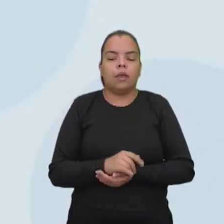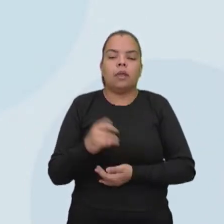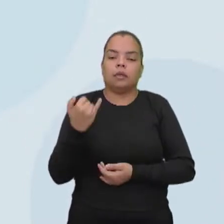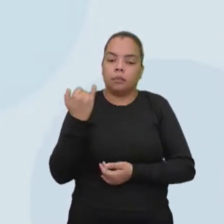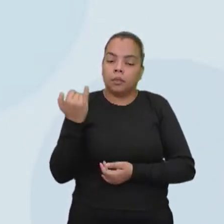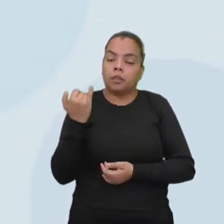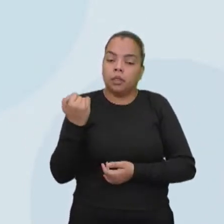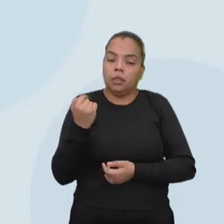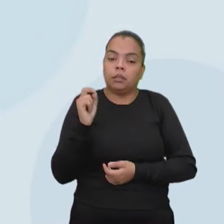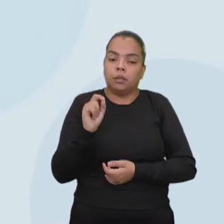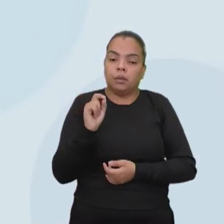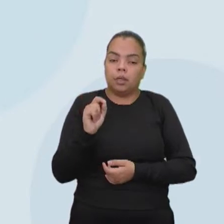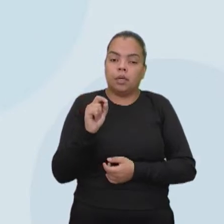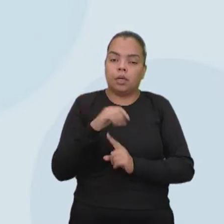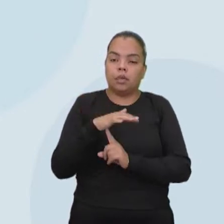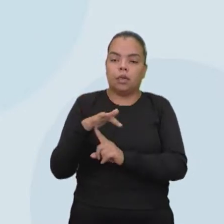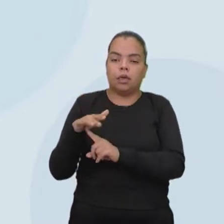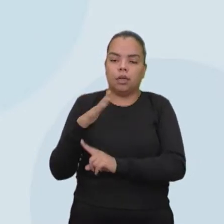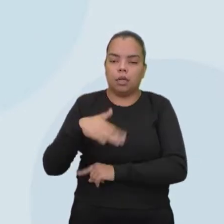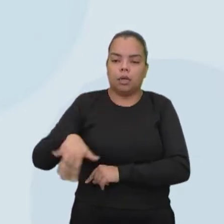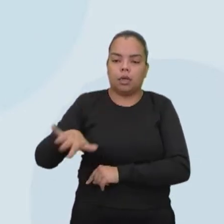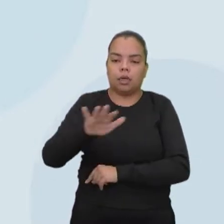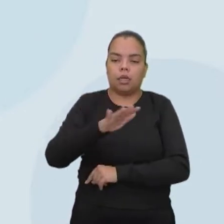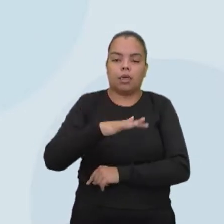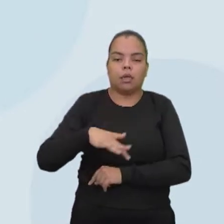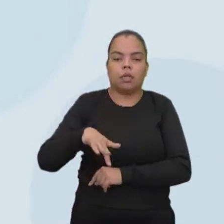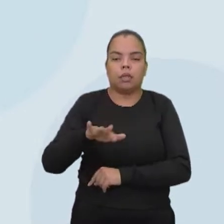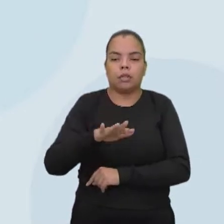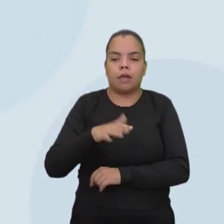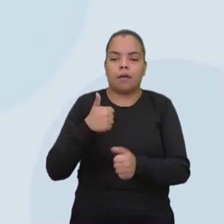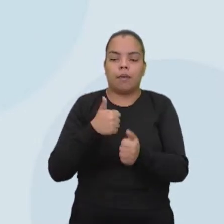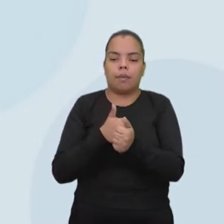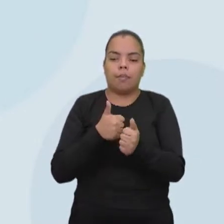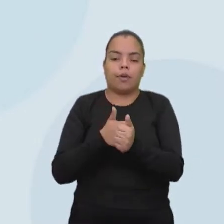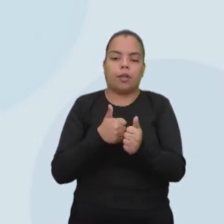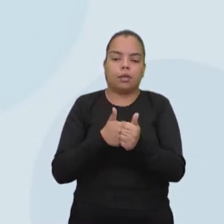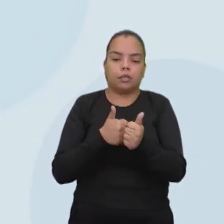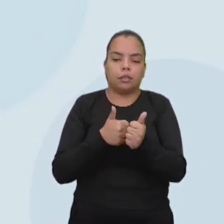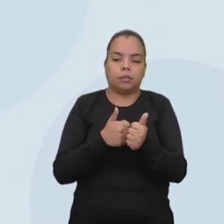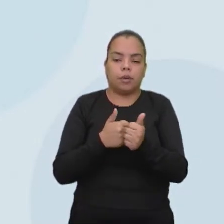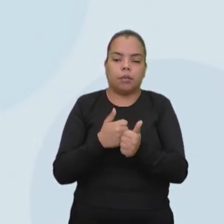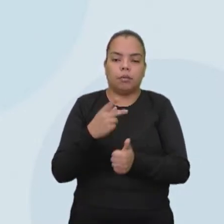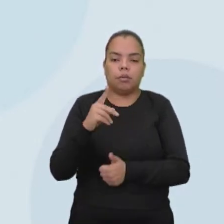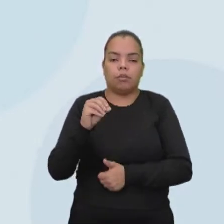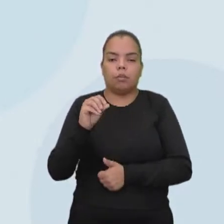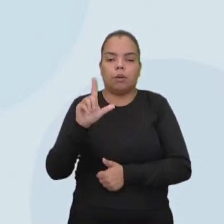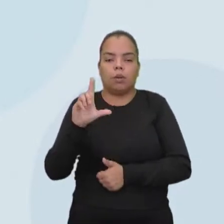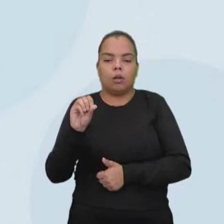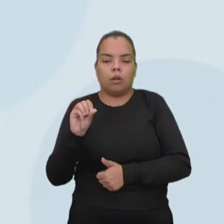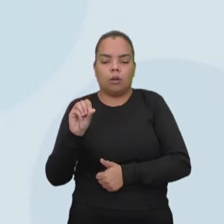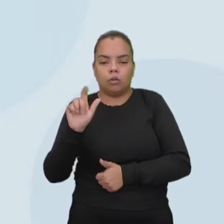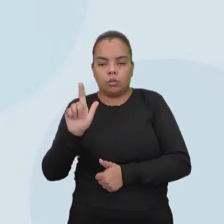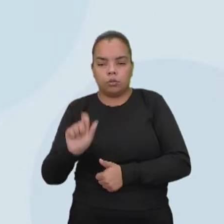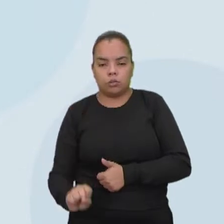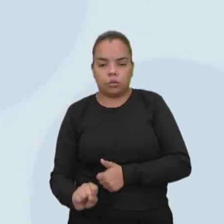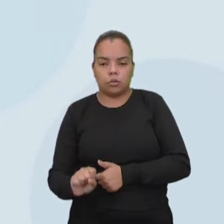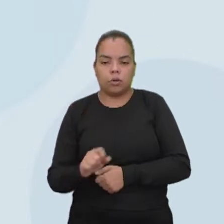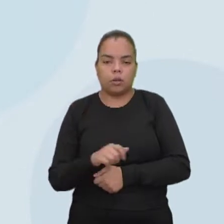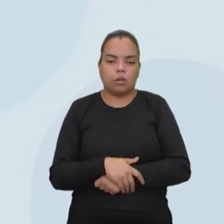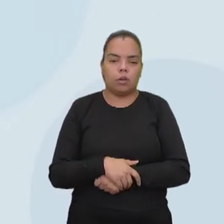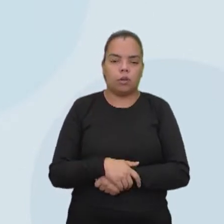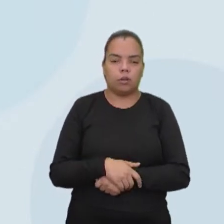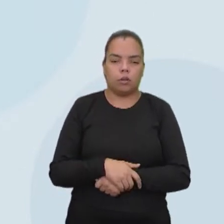quando essa região do parque, ele estava muito próximo ao Polo Sul, olha que interessante, né? Formado aí por um grande continente